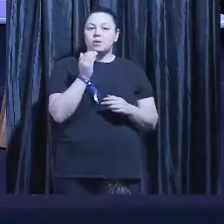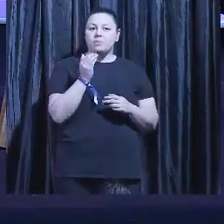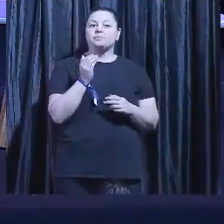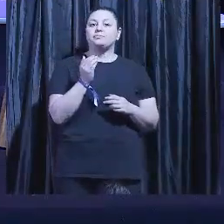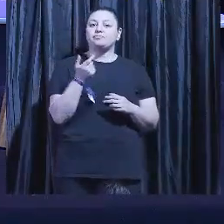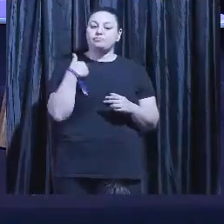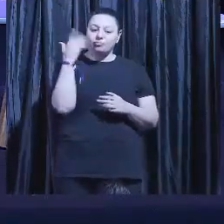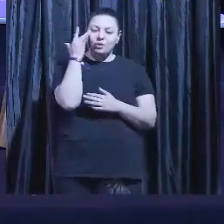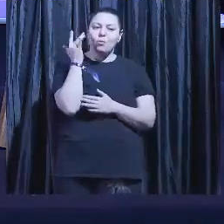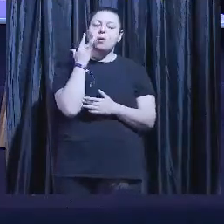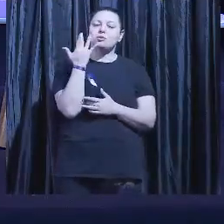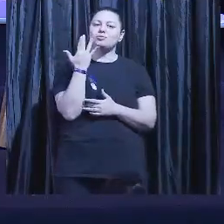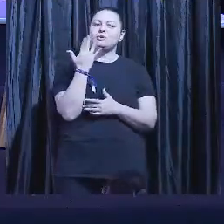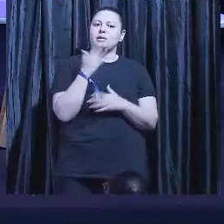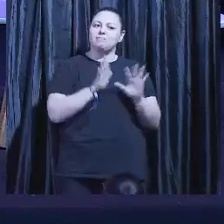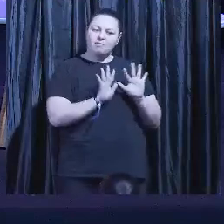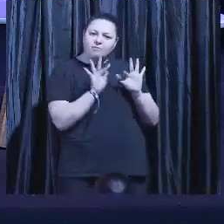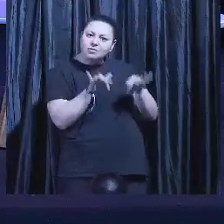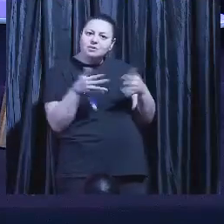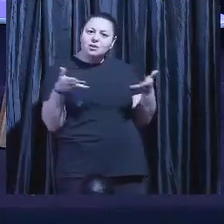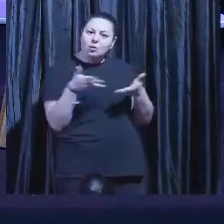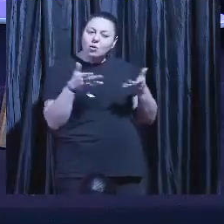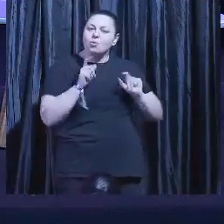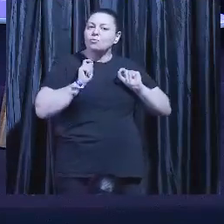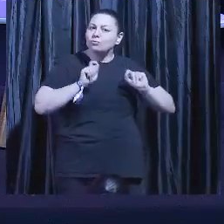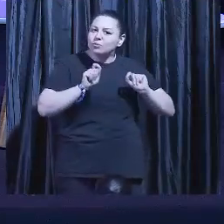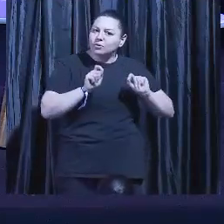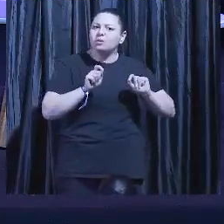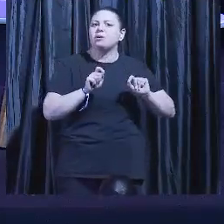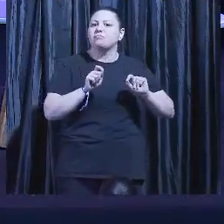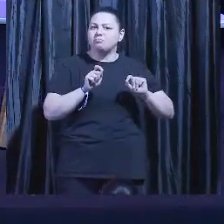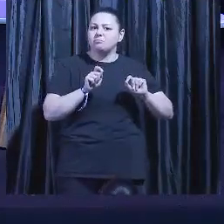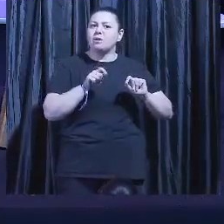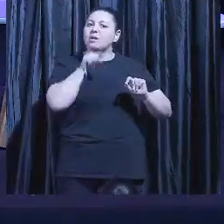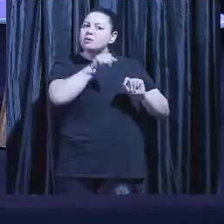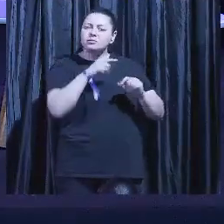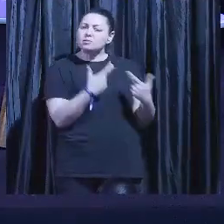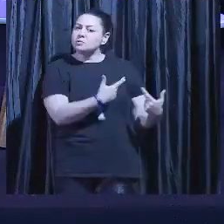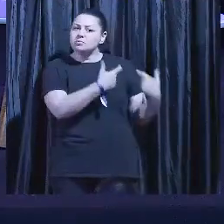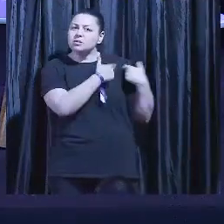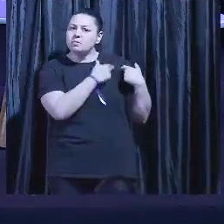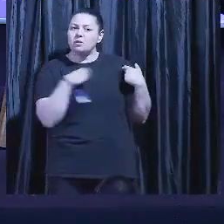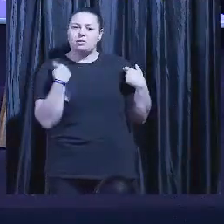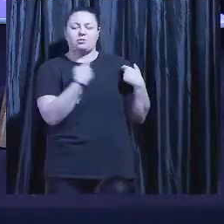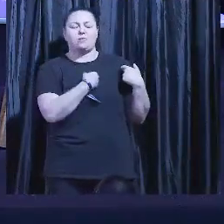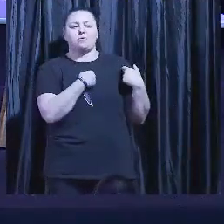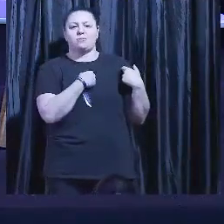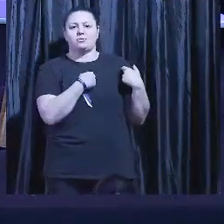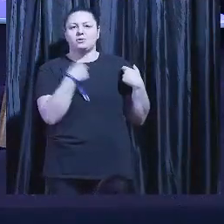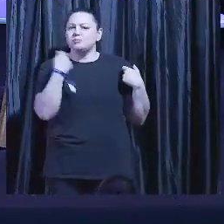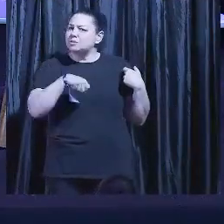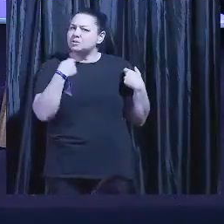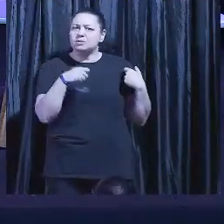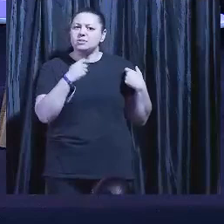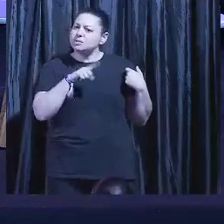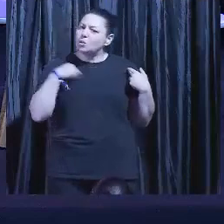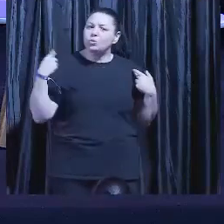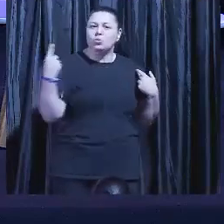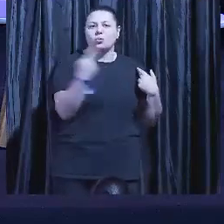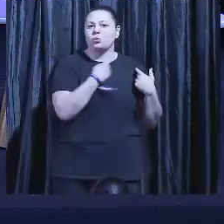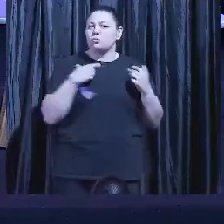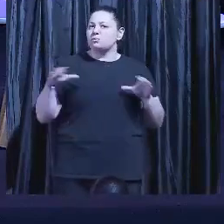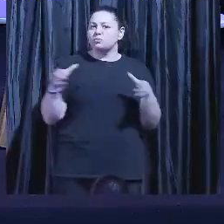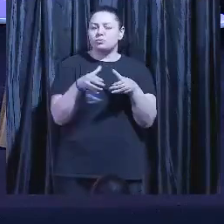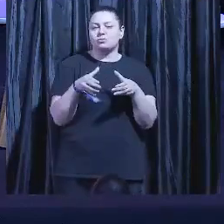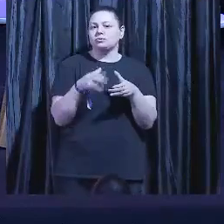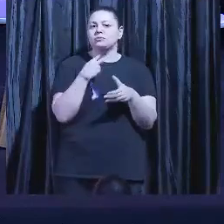para encerrar aqui, é dizer que isso é uma responsabilidade nossa, sabe, de todo mundo. E a gente